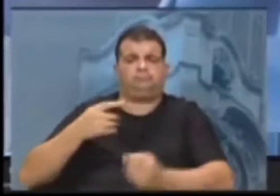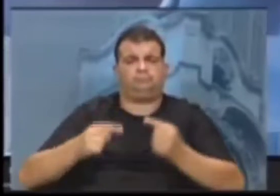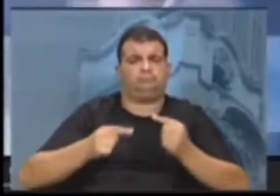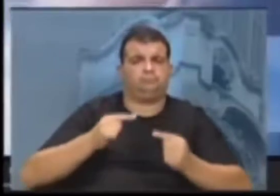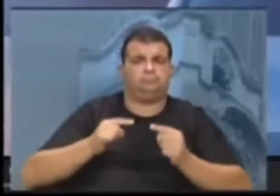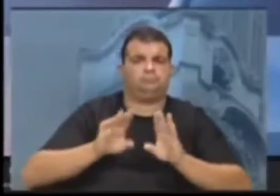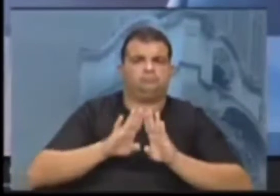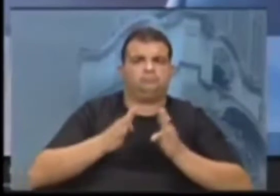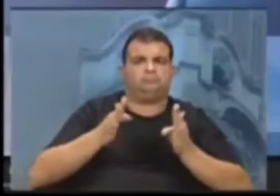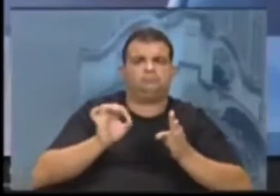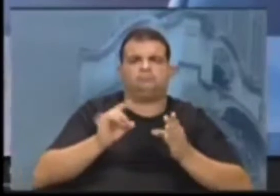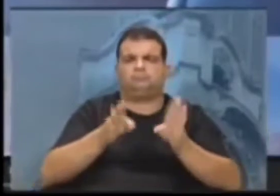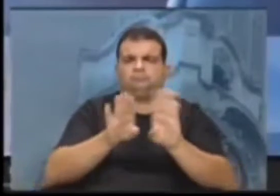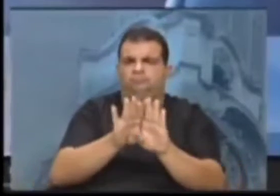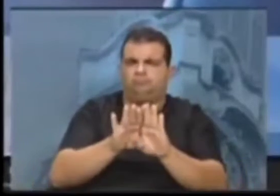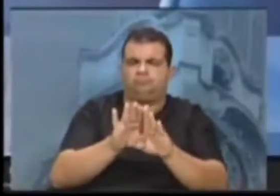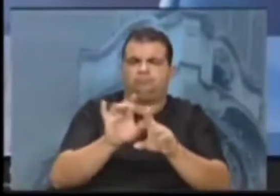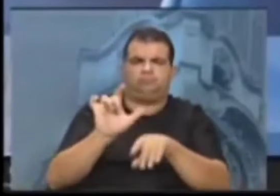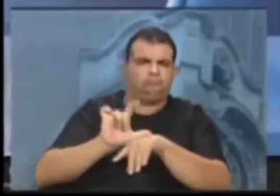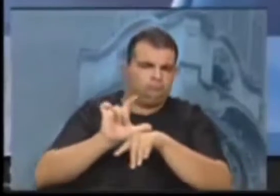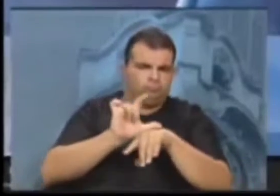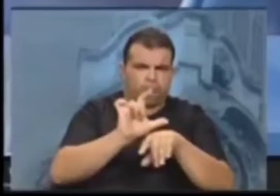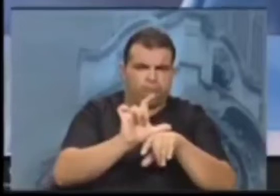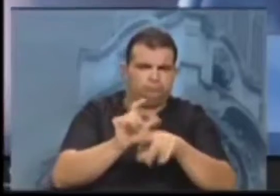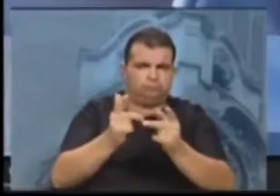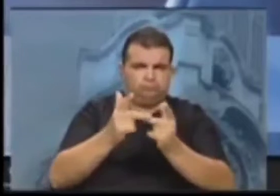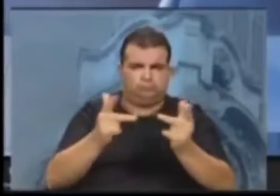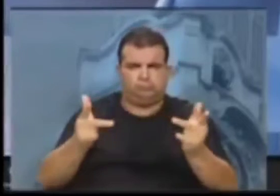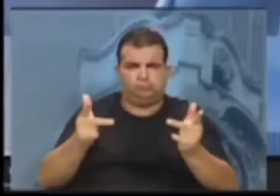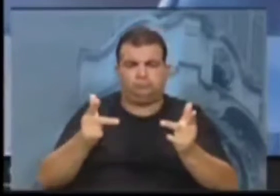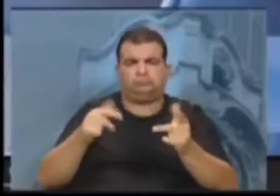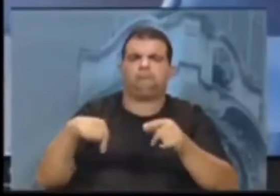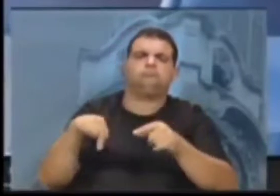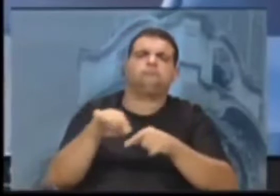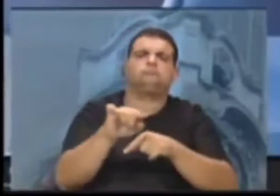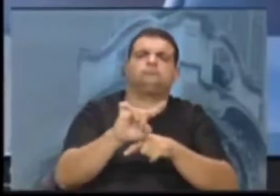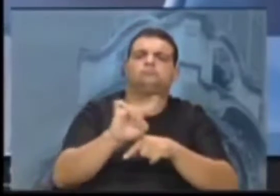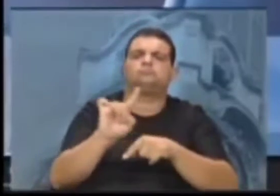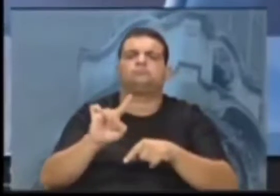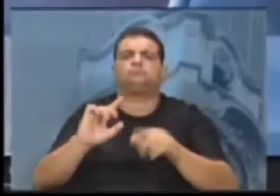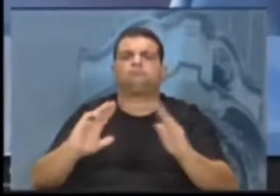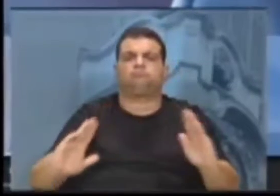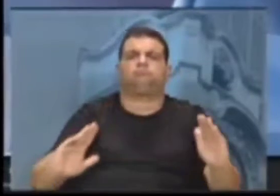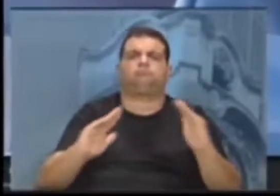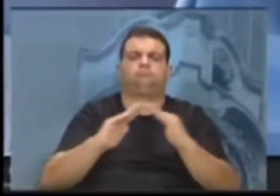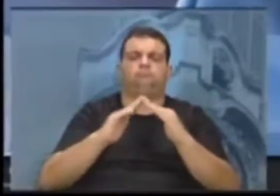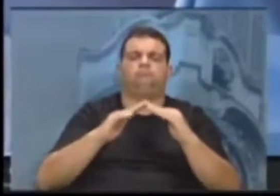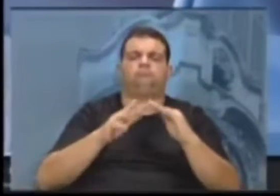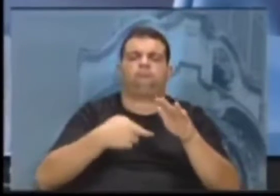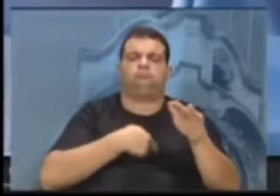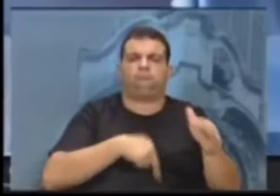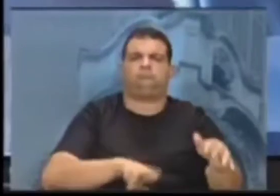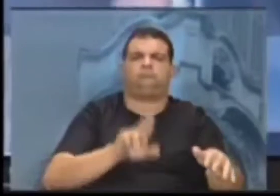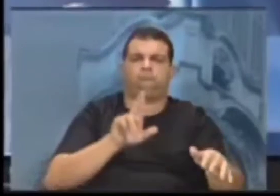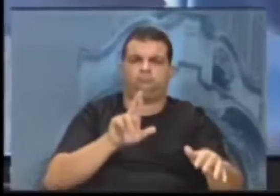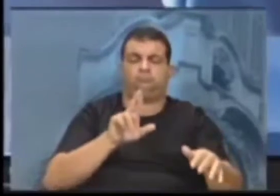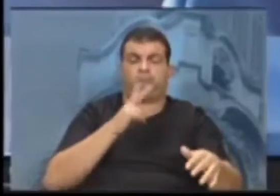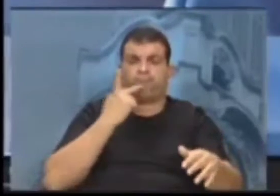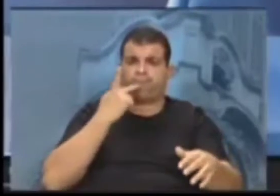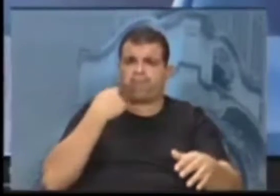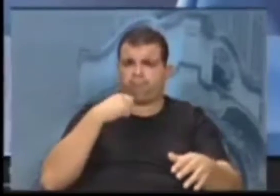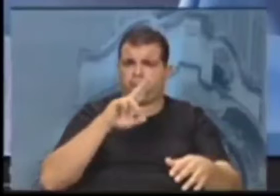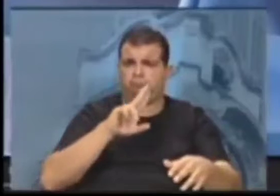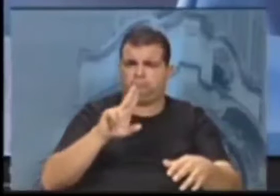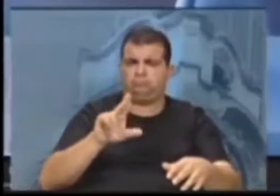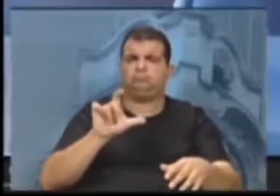ainda a abertura, fechamento de comércios, idas ou não a templos de religião, nós temos que dar o nome aos